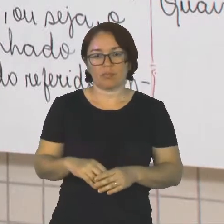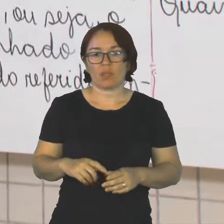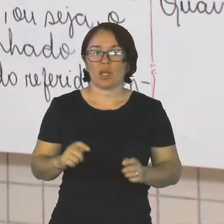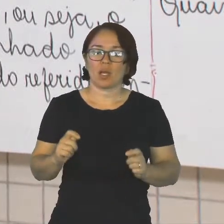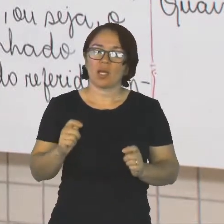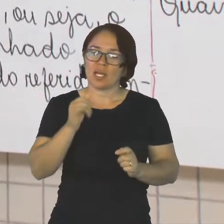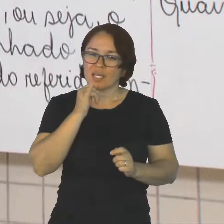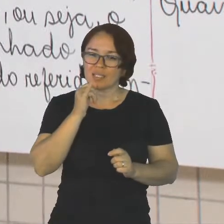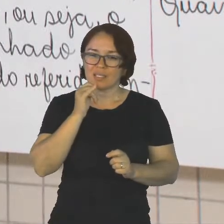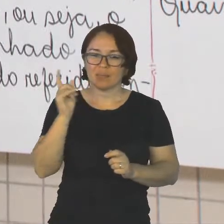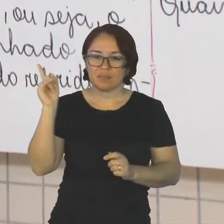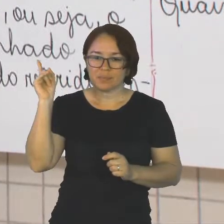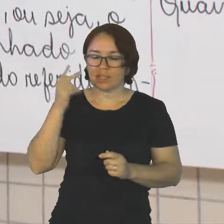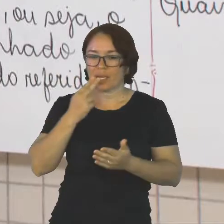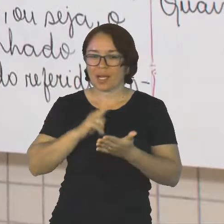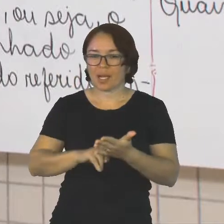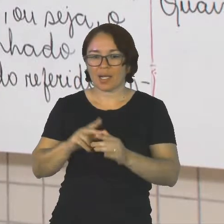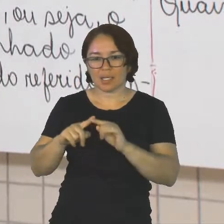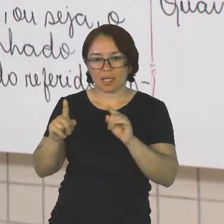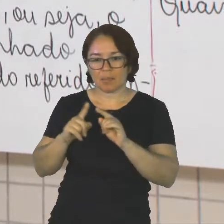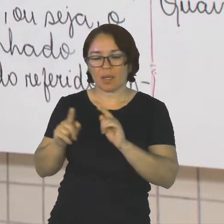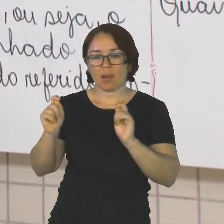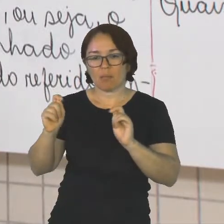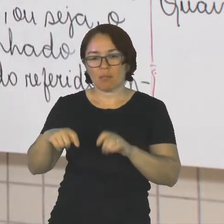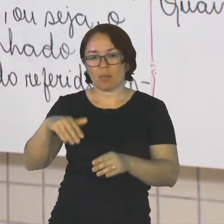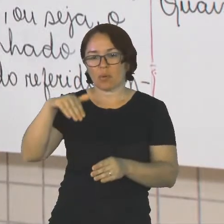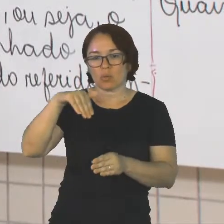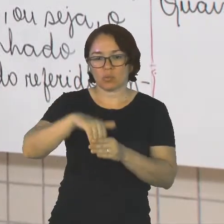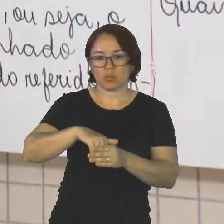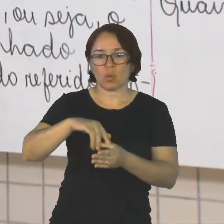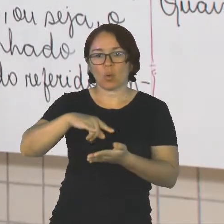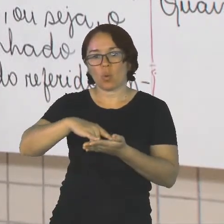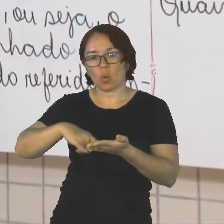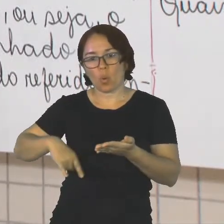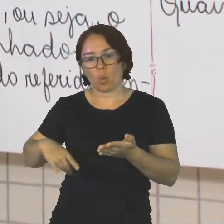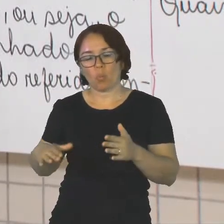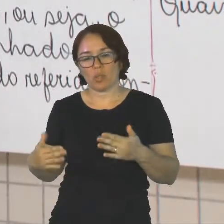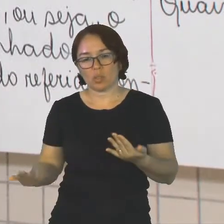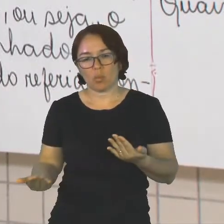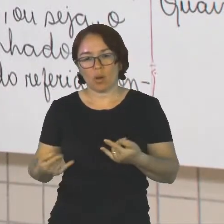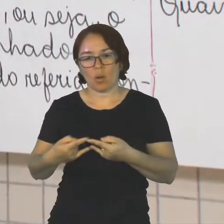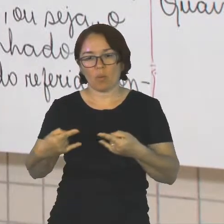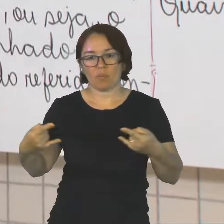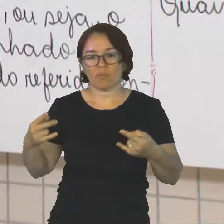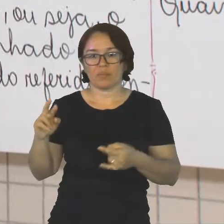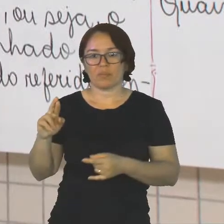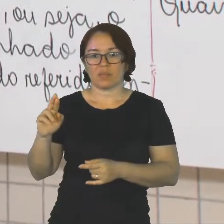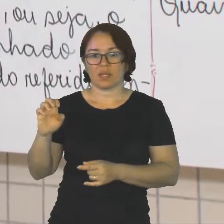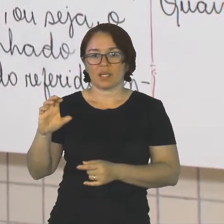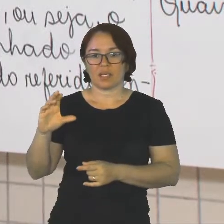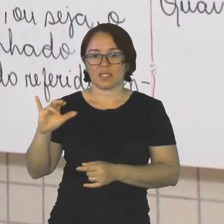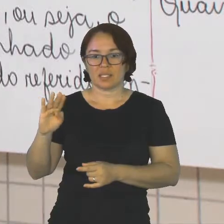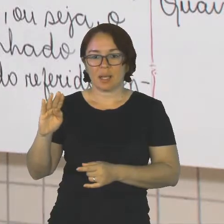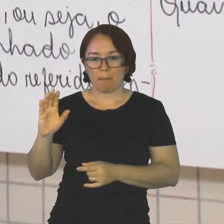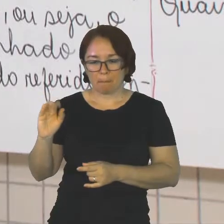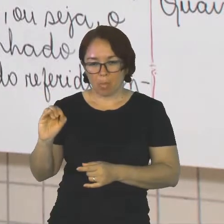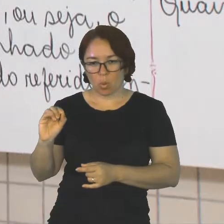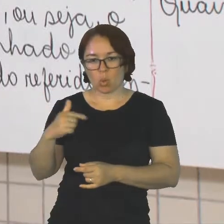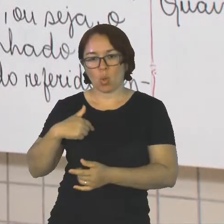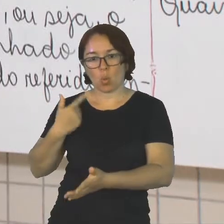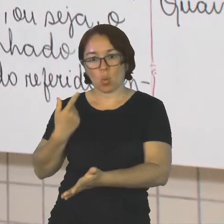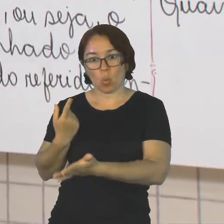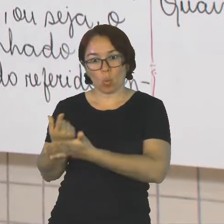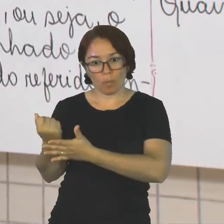anexado à carta? Poderia anexar à carta o recibo de compra e venda, tá? O recibo